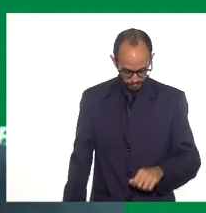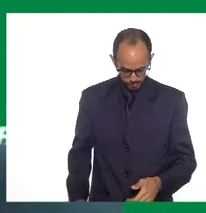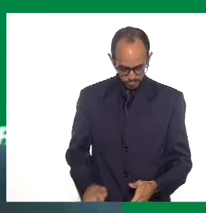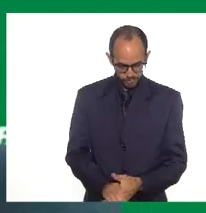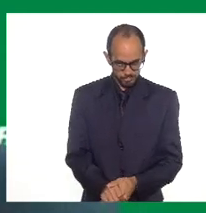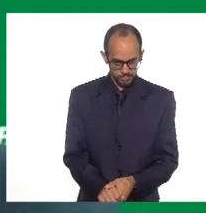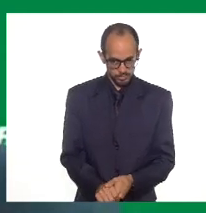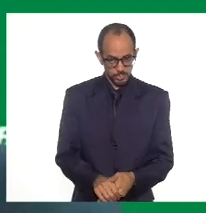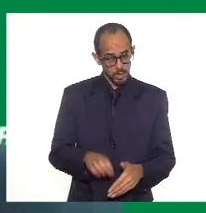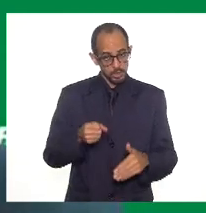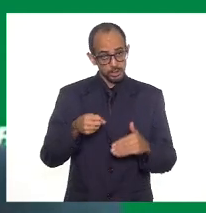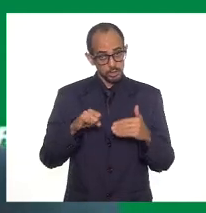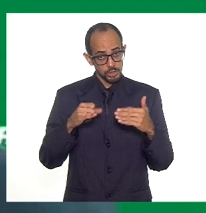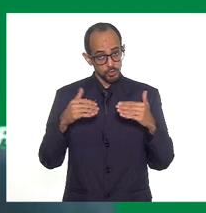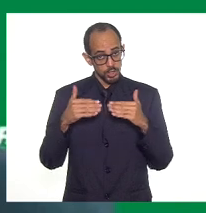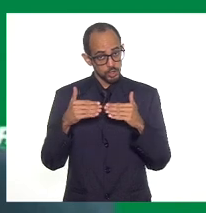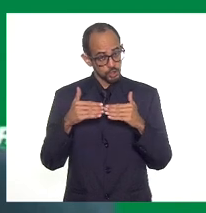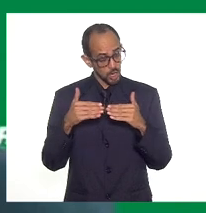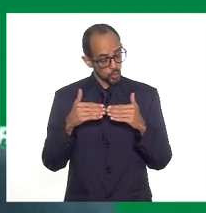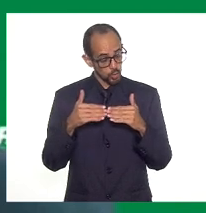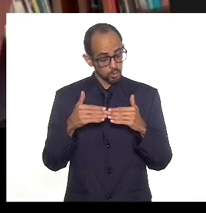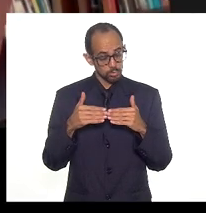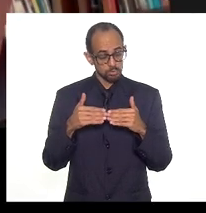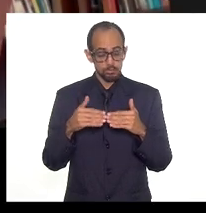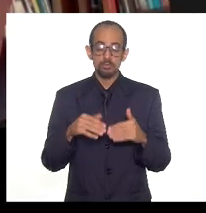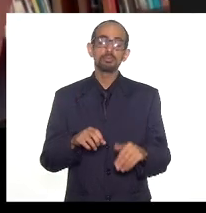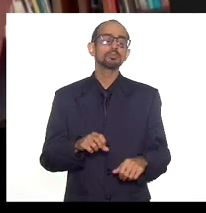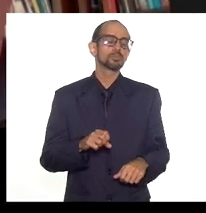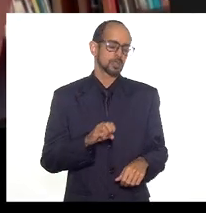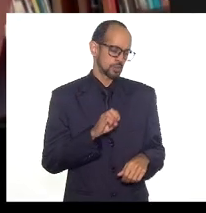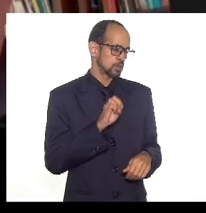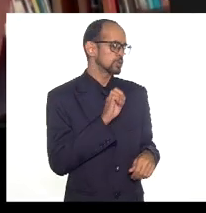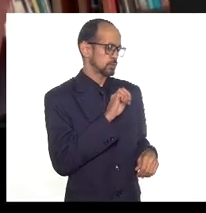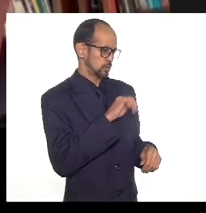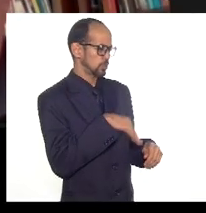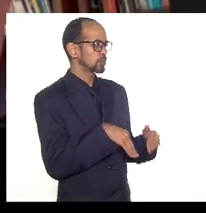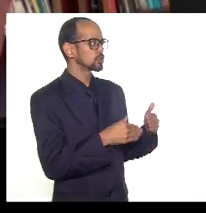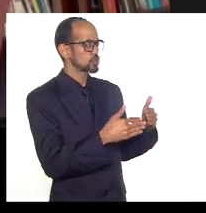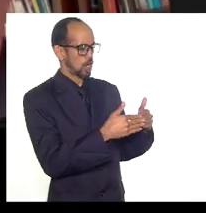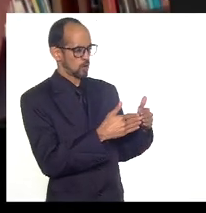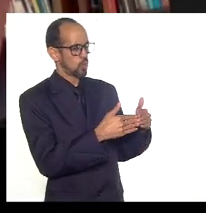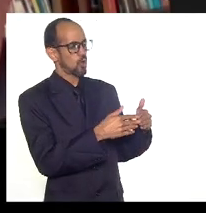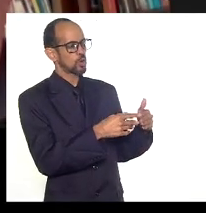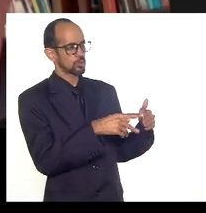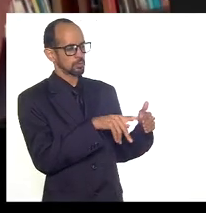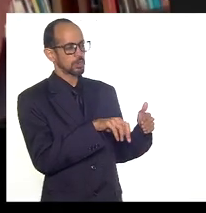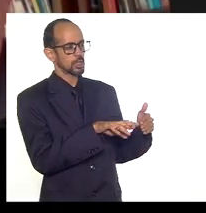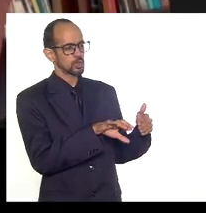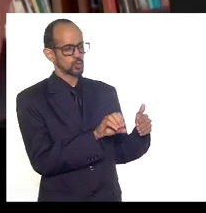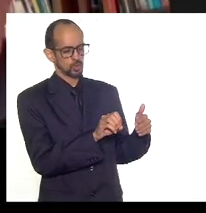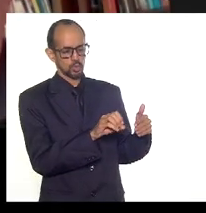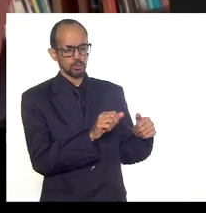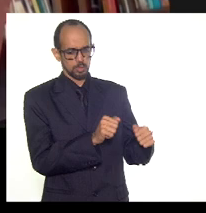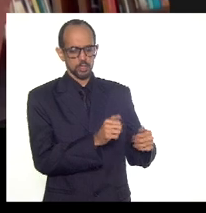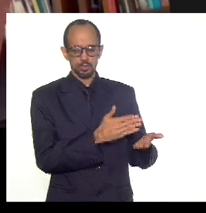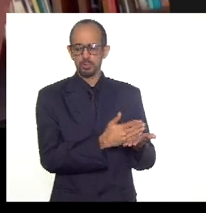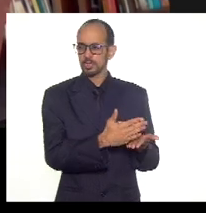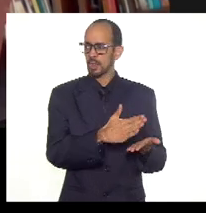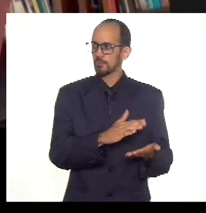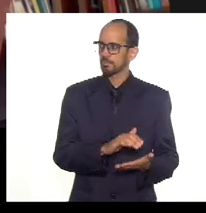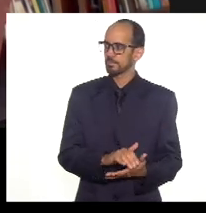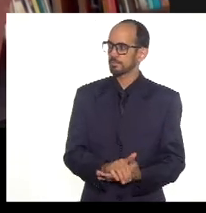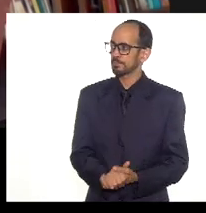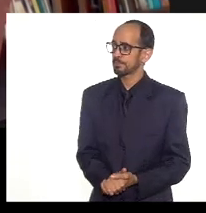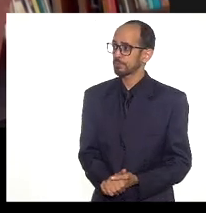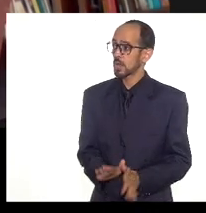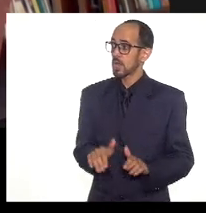Se estiverem de acordo. Ah, estamos de acordo, Pedro. Podemos Ok. iniciar, então. Eu